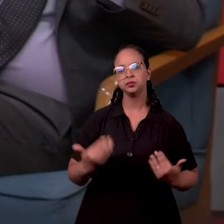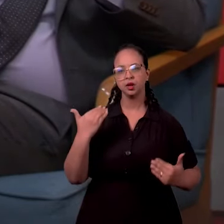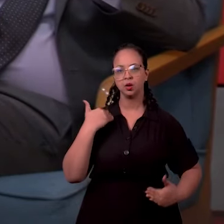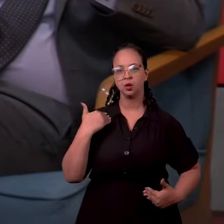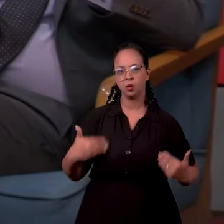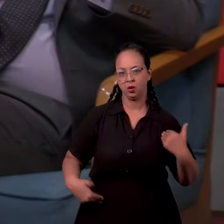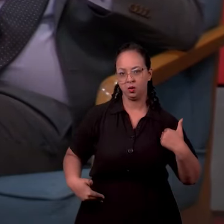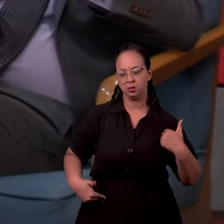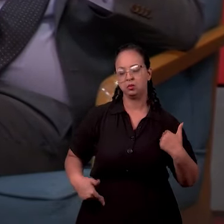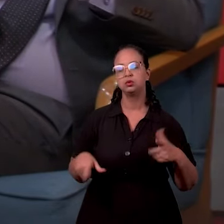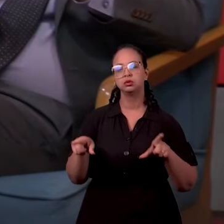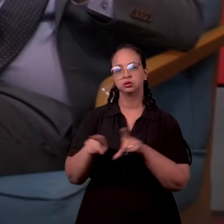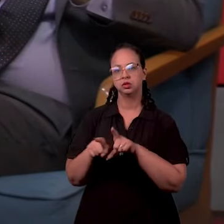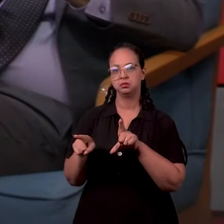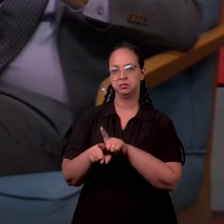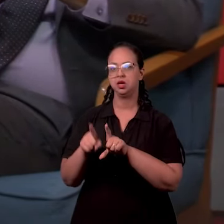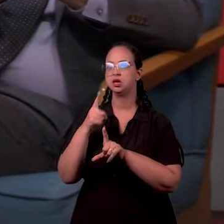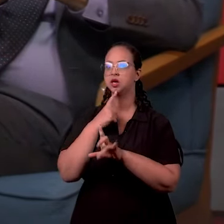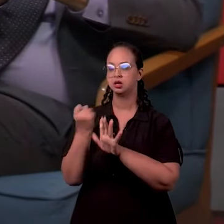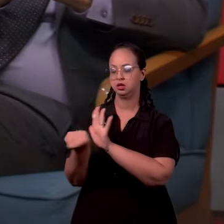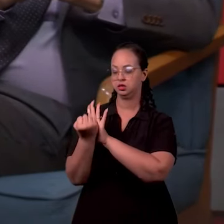ele faz um relato